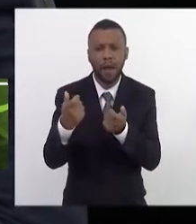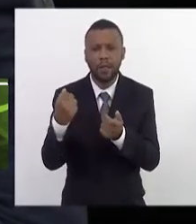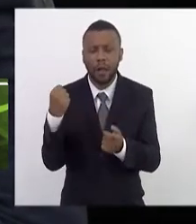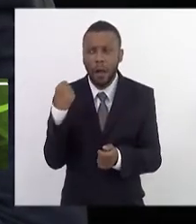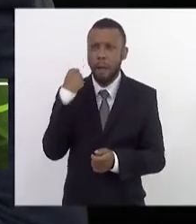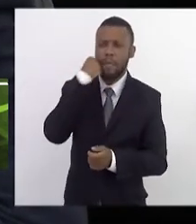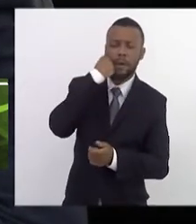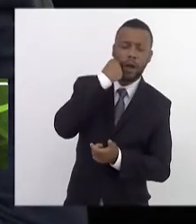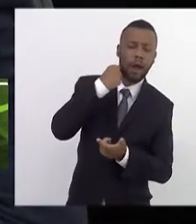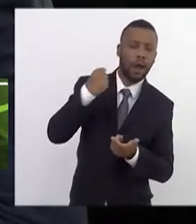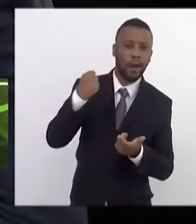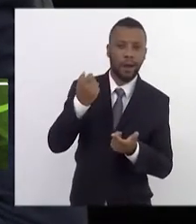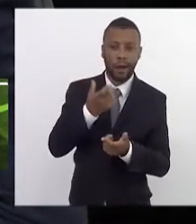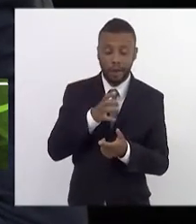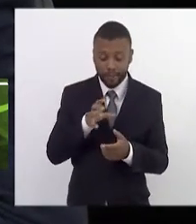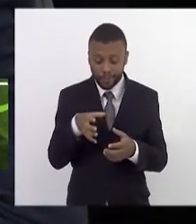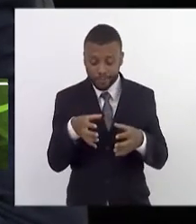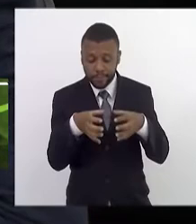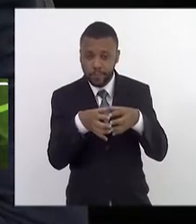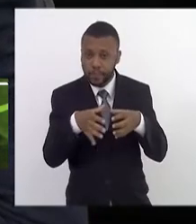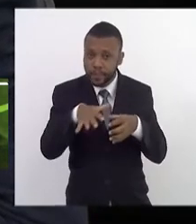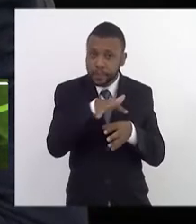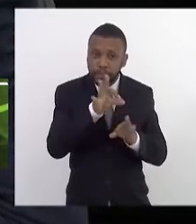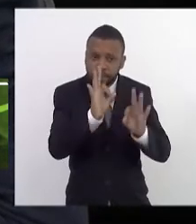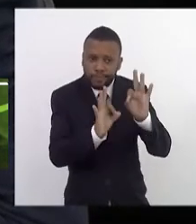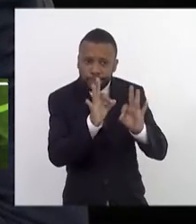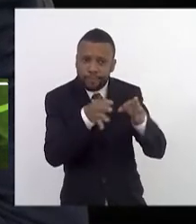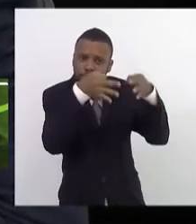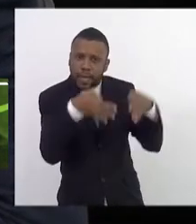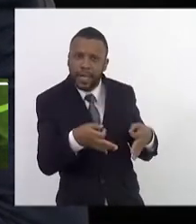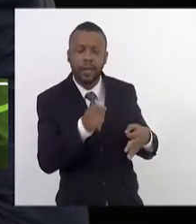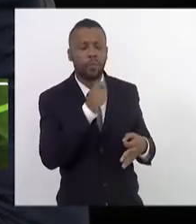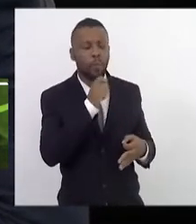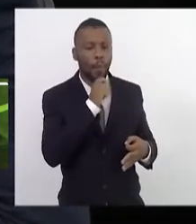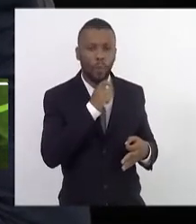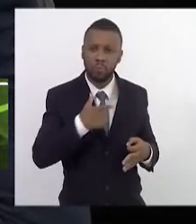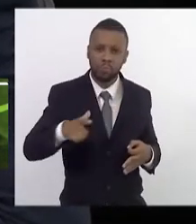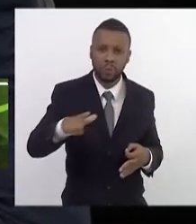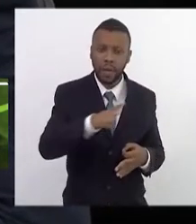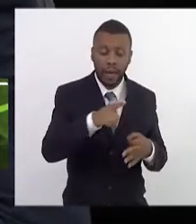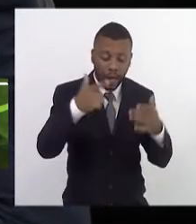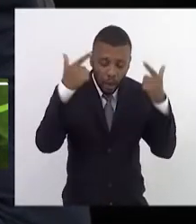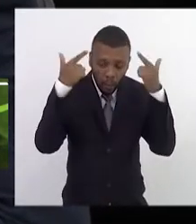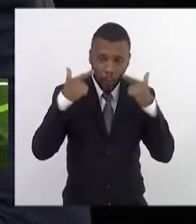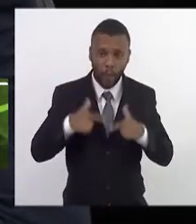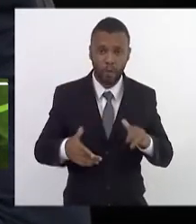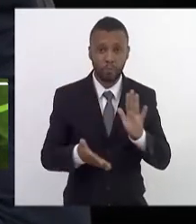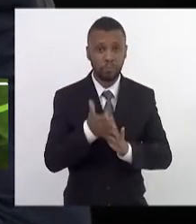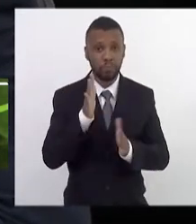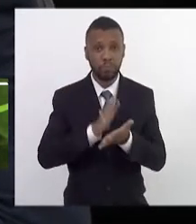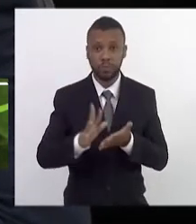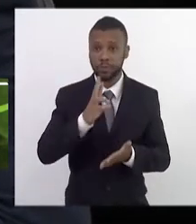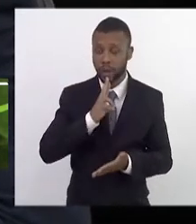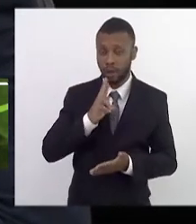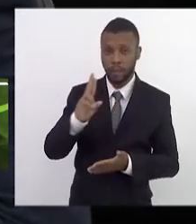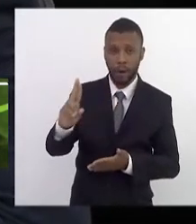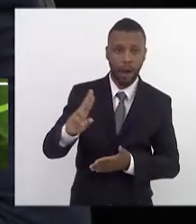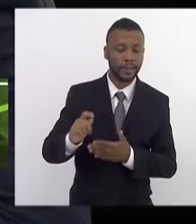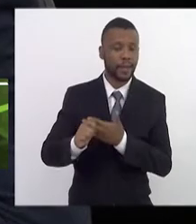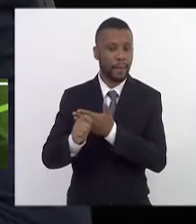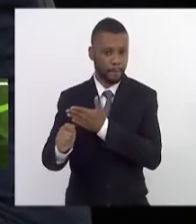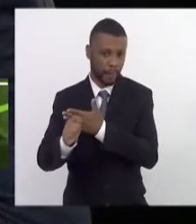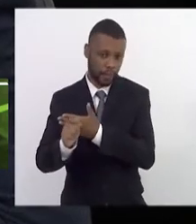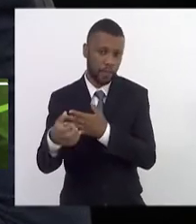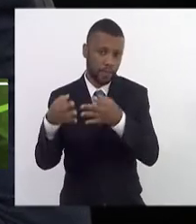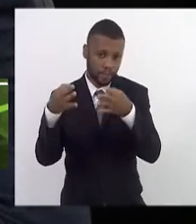não temos, né, nossa equipe, em um momento, se eximiu de respostas à imprensa, e a gente entende que realmente